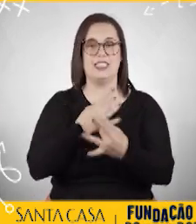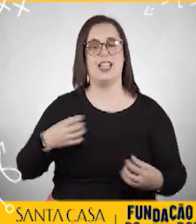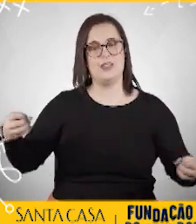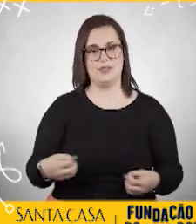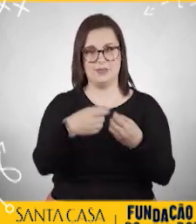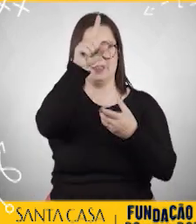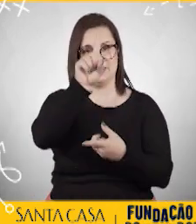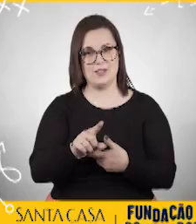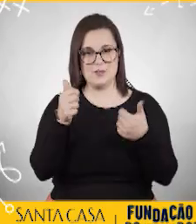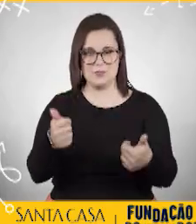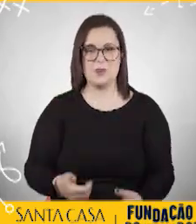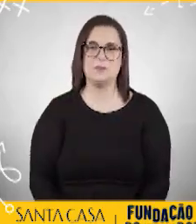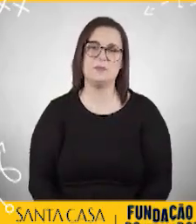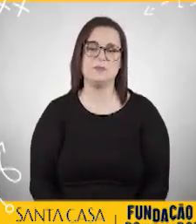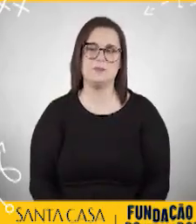ano novo.